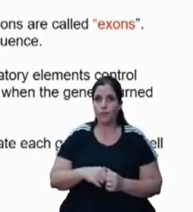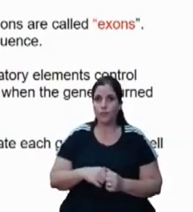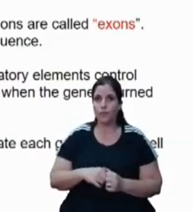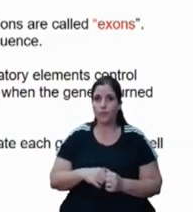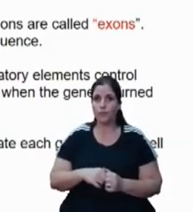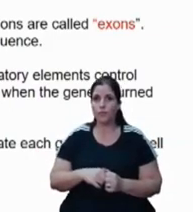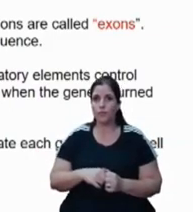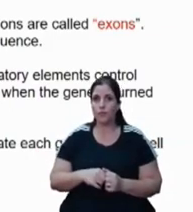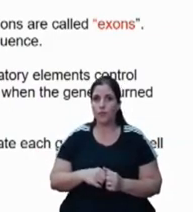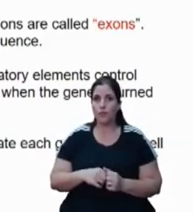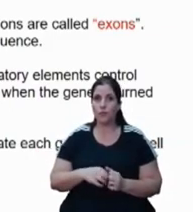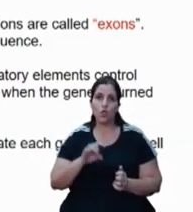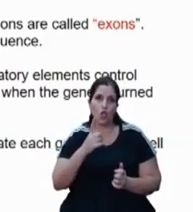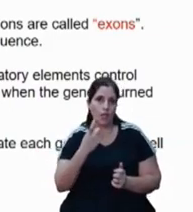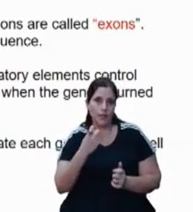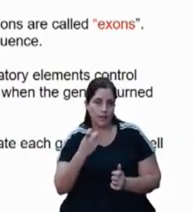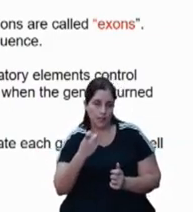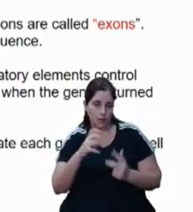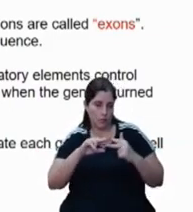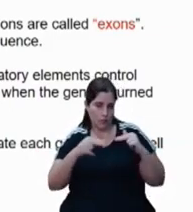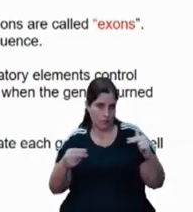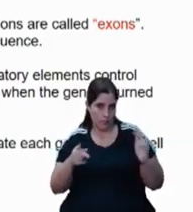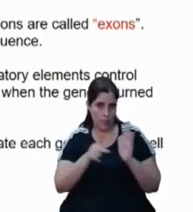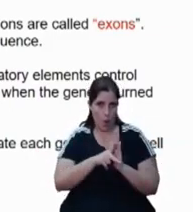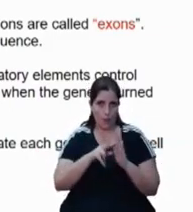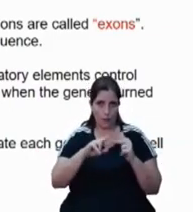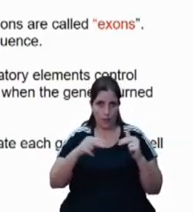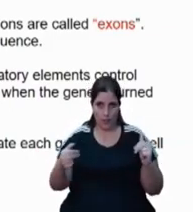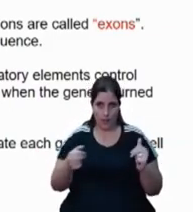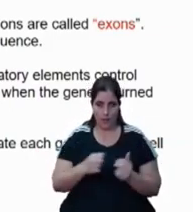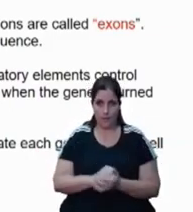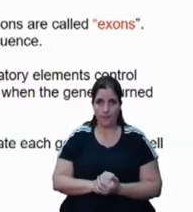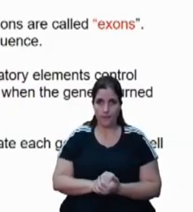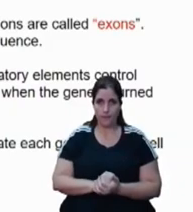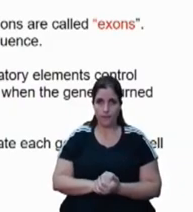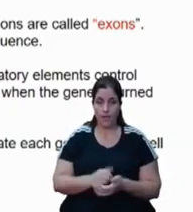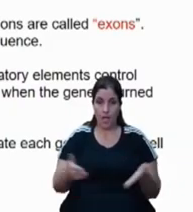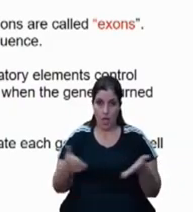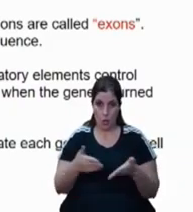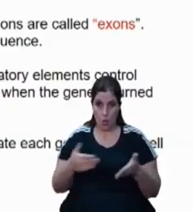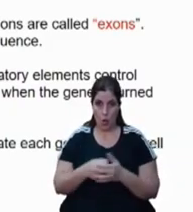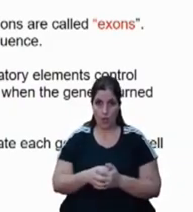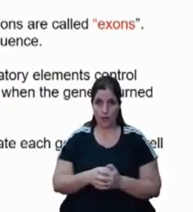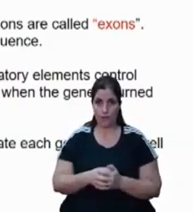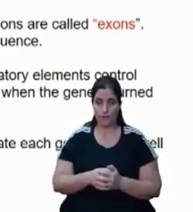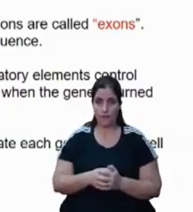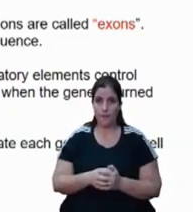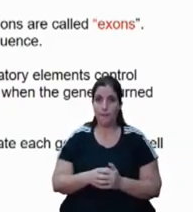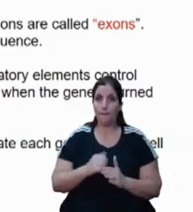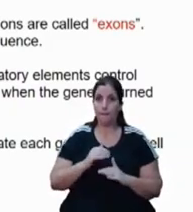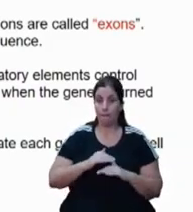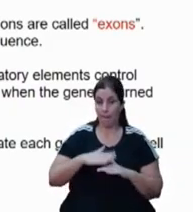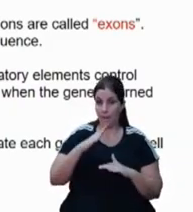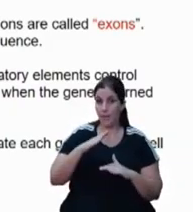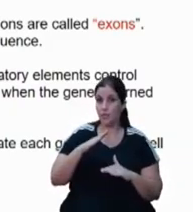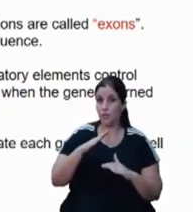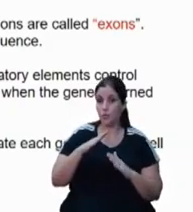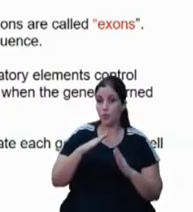not DNA part por si of the só. protein itself. Agora, Now, além besides dos the exons exons, which